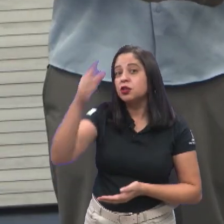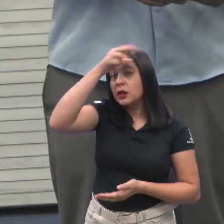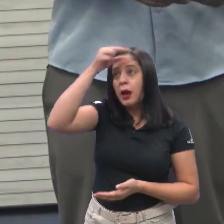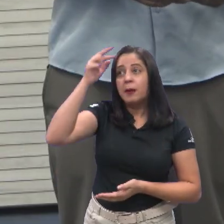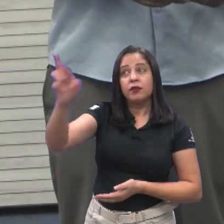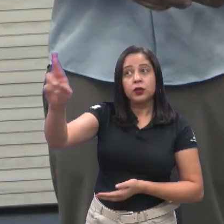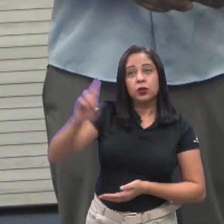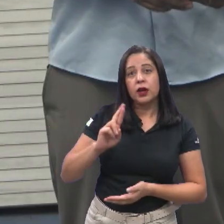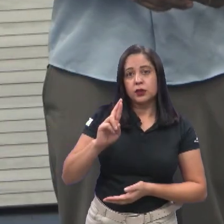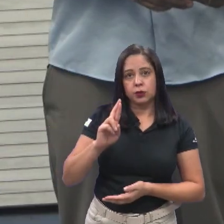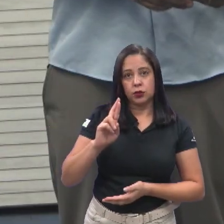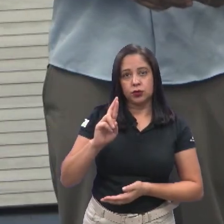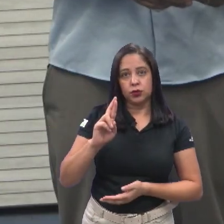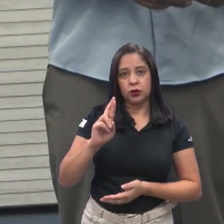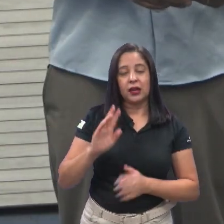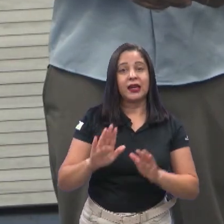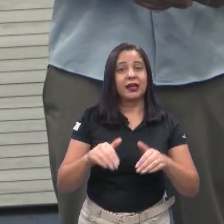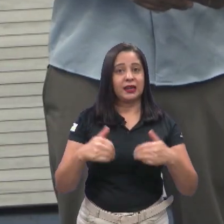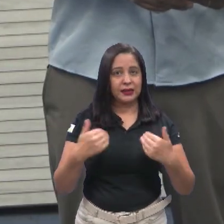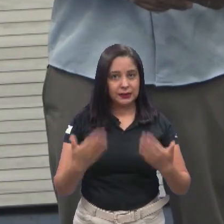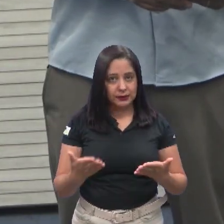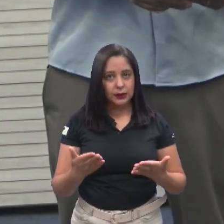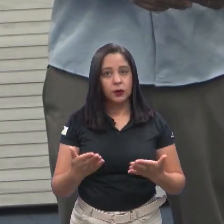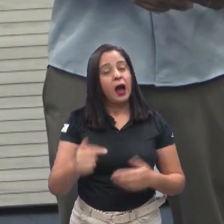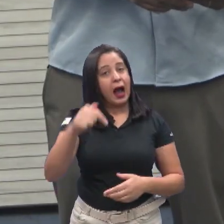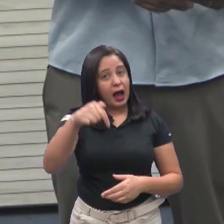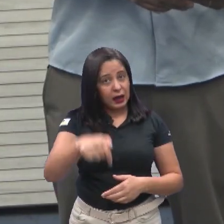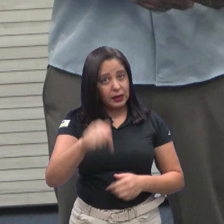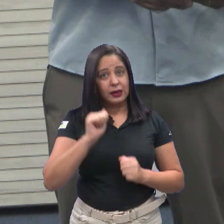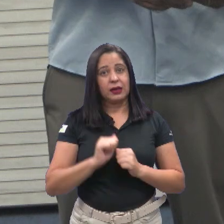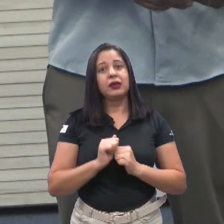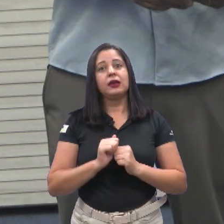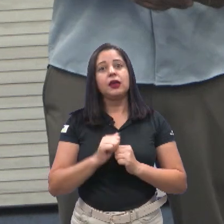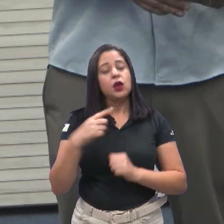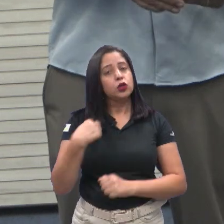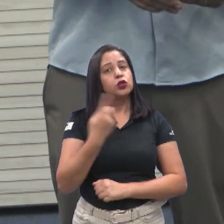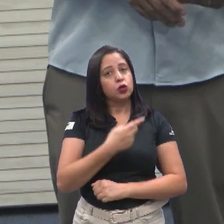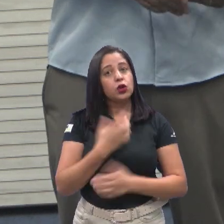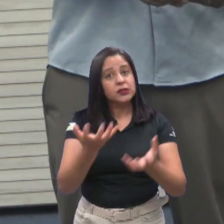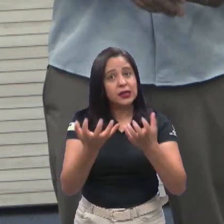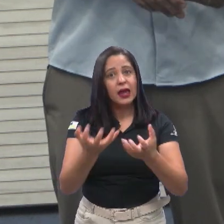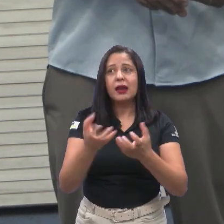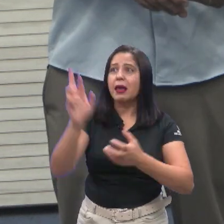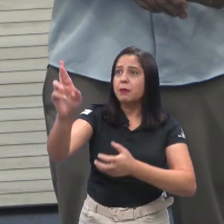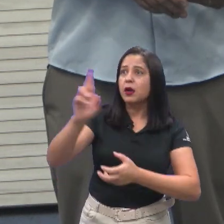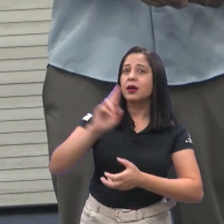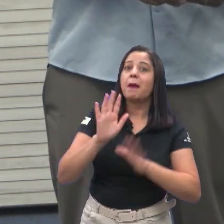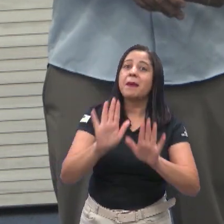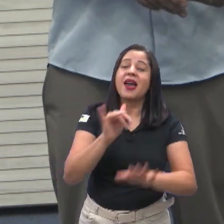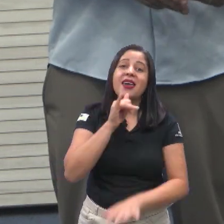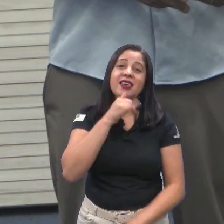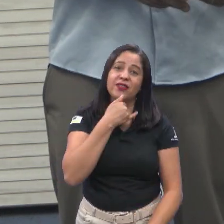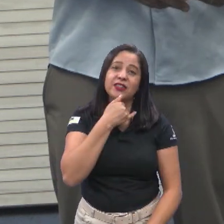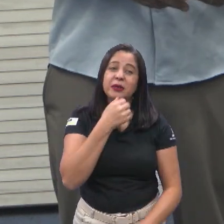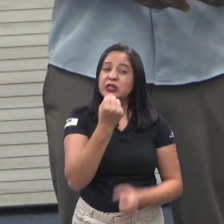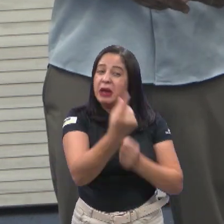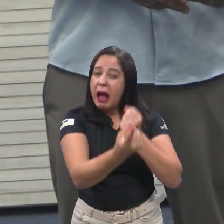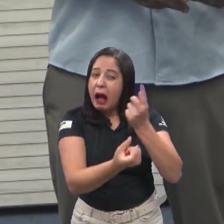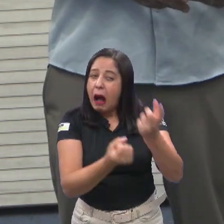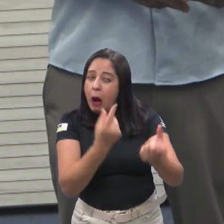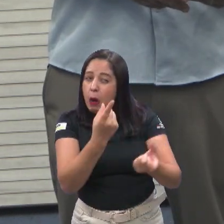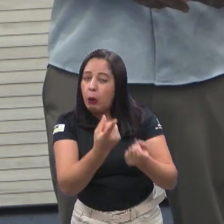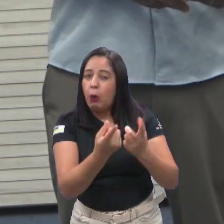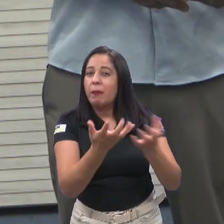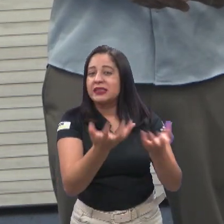Ou seja, há desses vereadores, há da Casa, há da Prefeitura, o interesse claro de trazer a resposta. Mas, infelizmente, muitas pessoas querem manipular